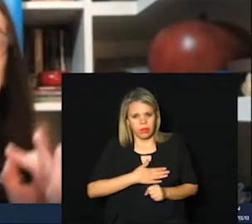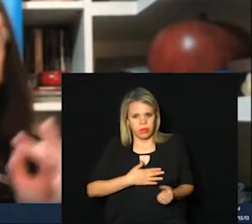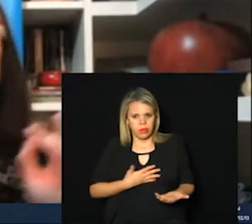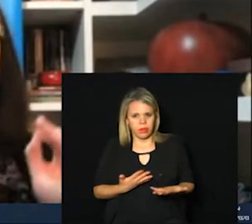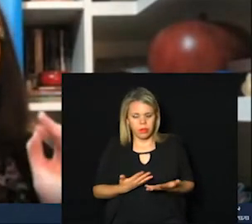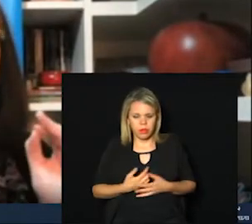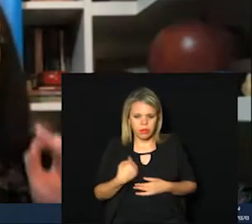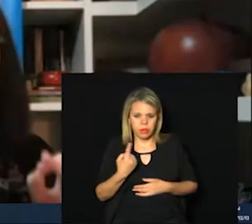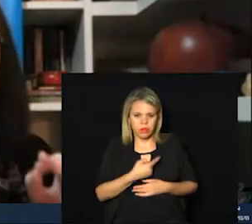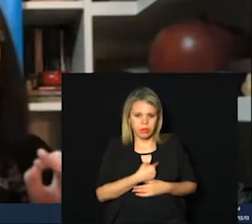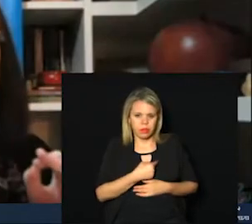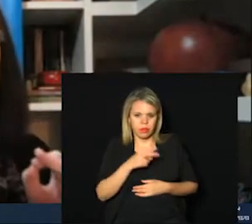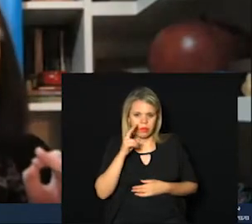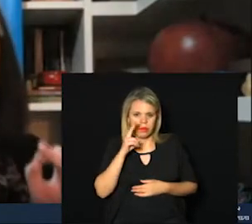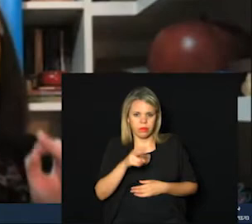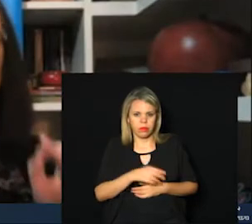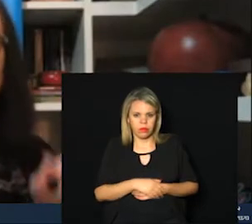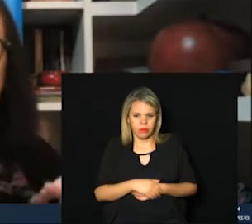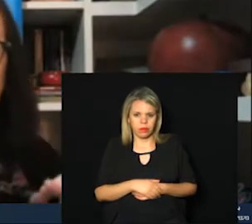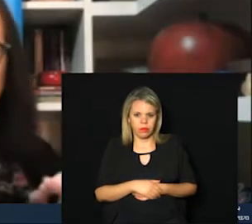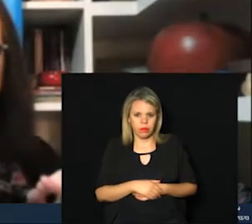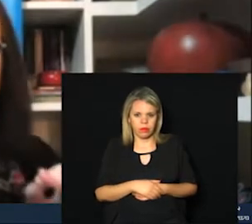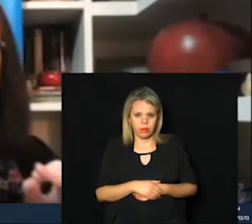nós ouvimos mecanicamente,